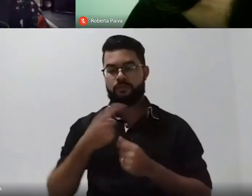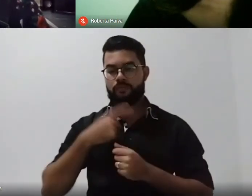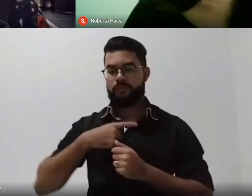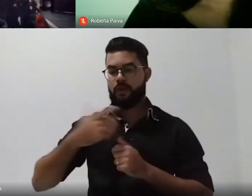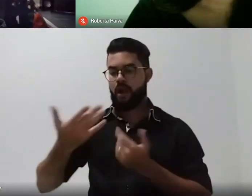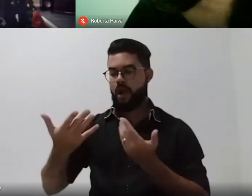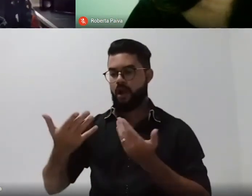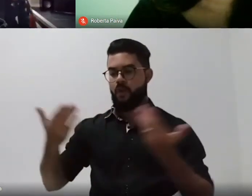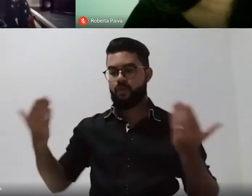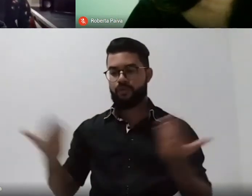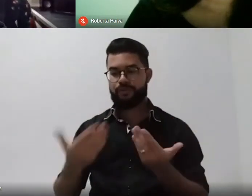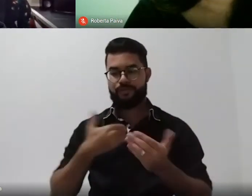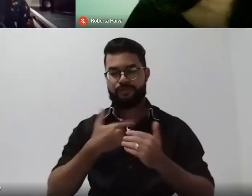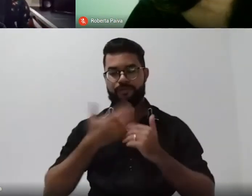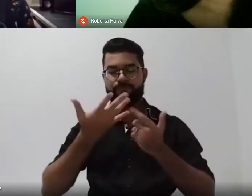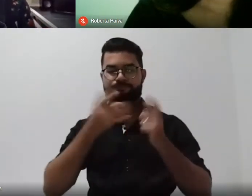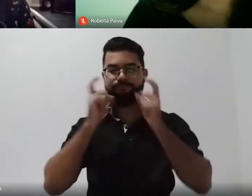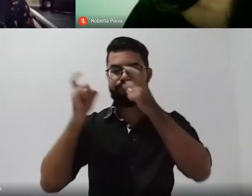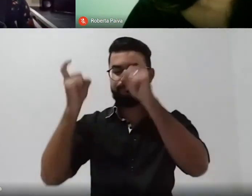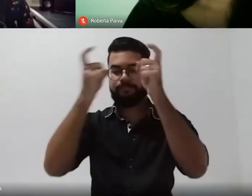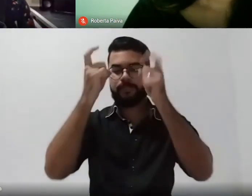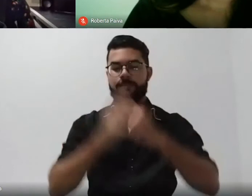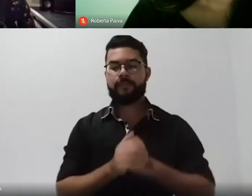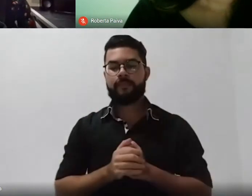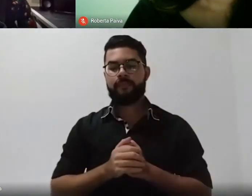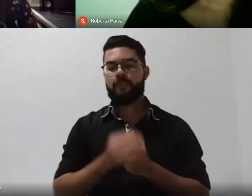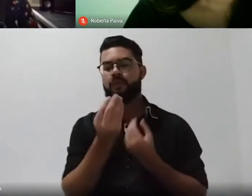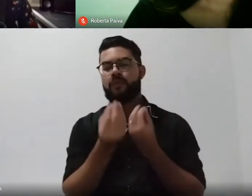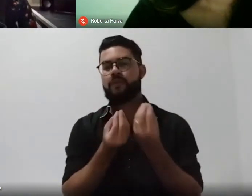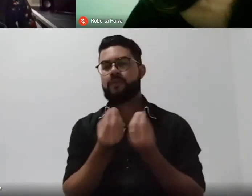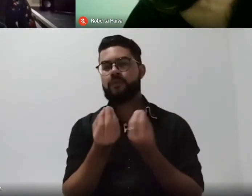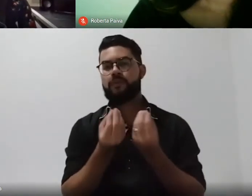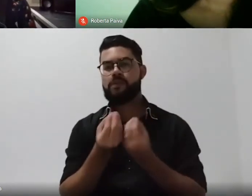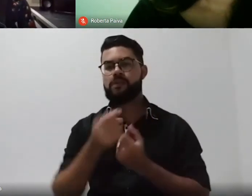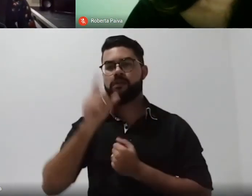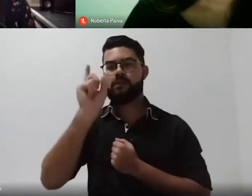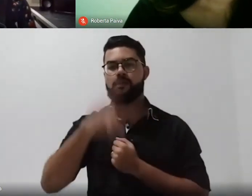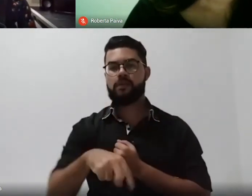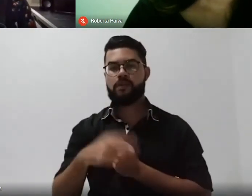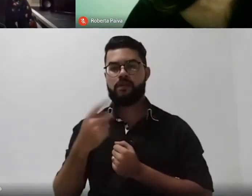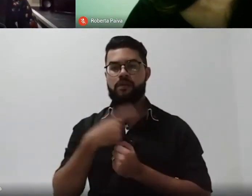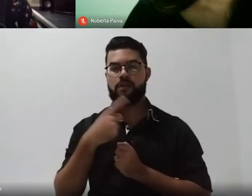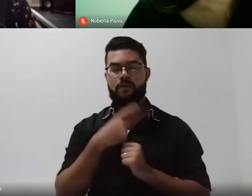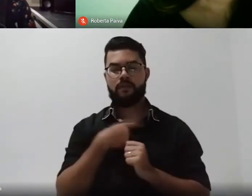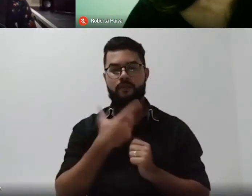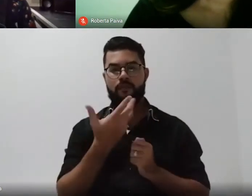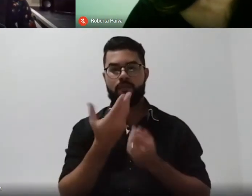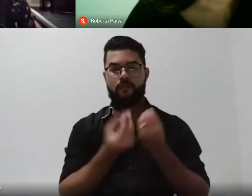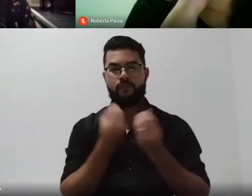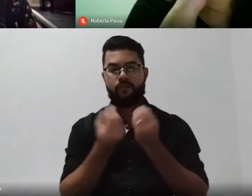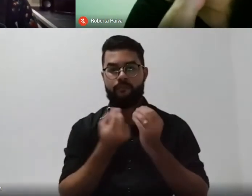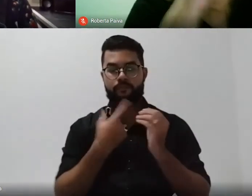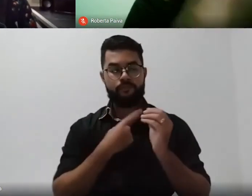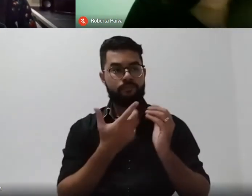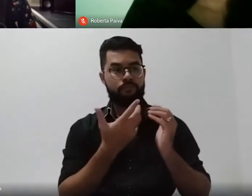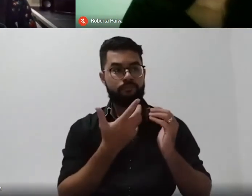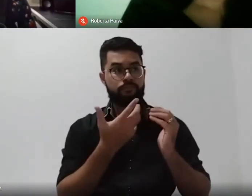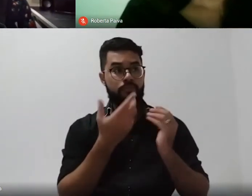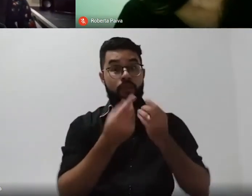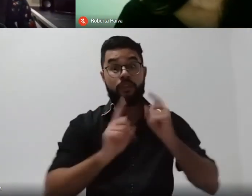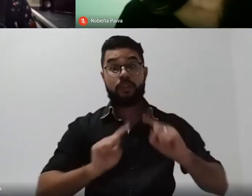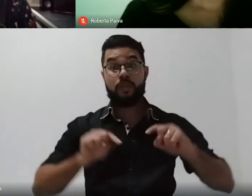Manuel, de modelagem, né, de maquete física, naquele conceito, para depois se chegar